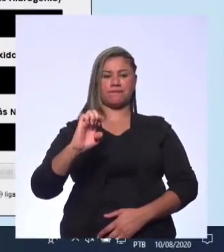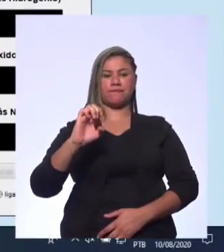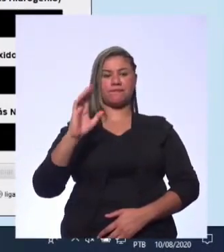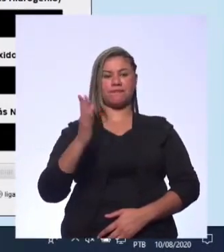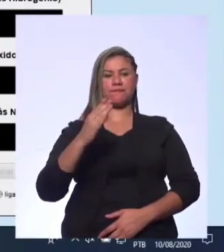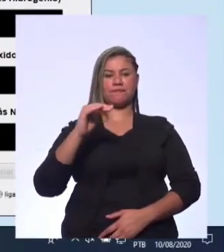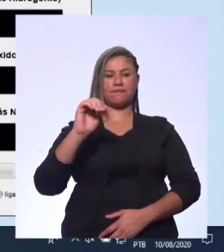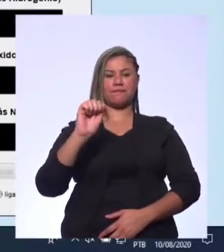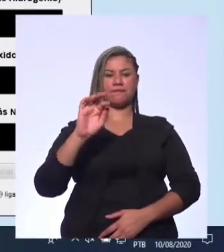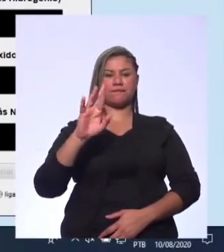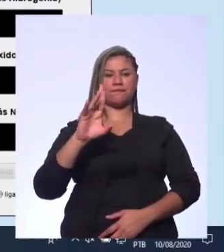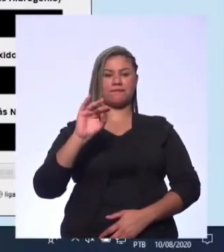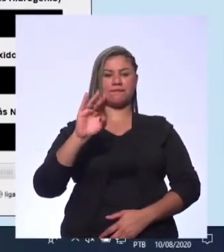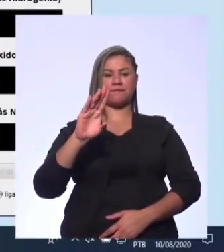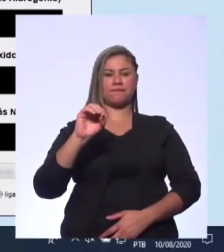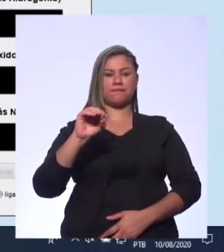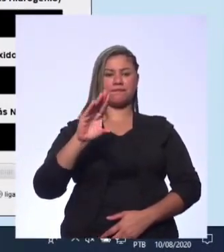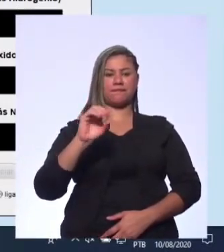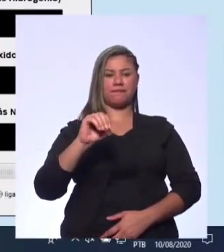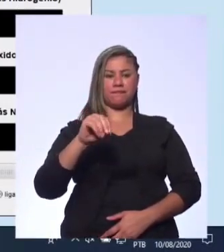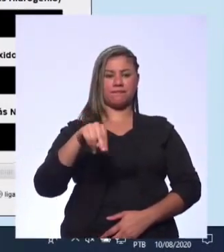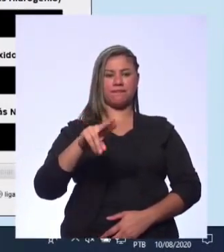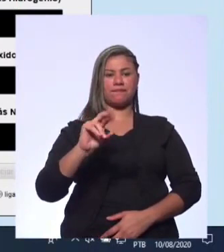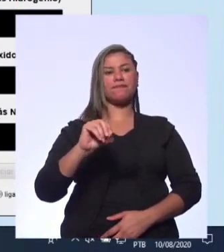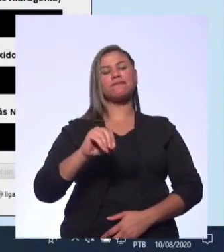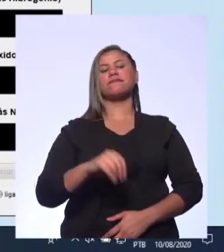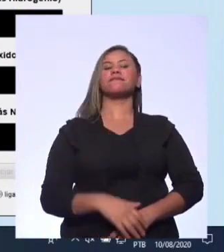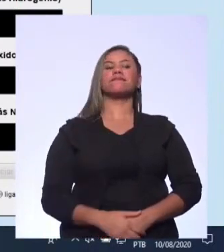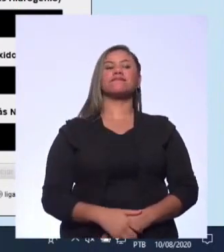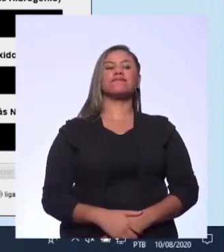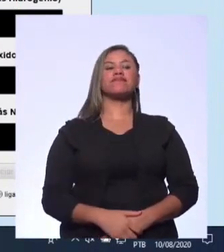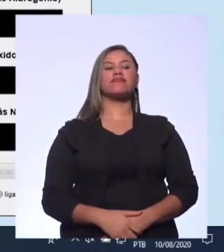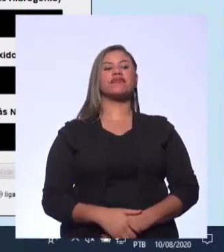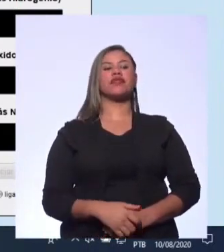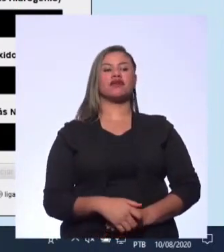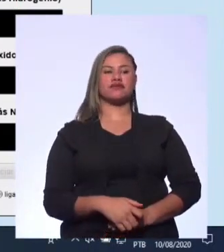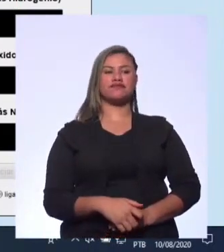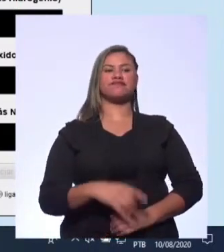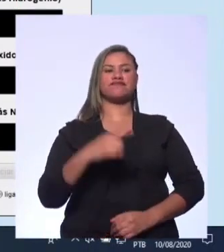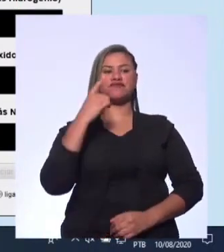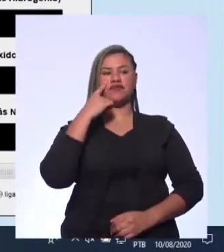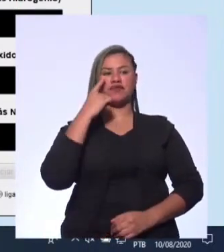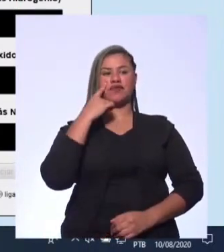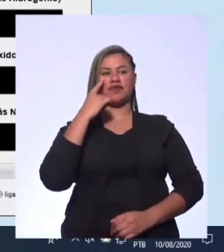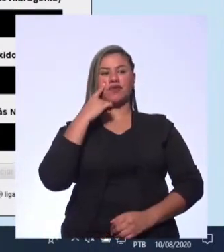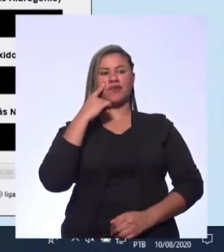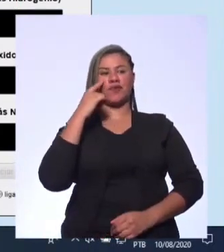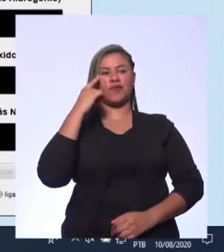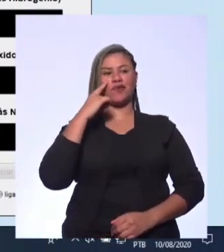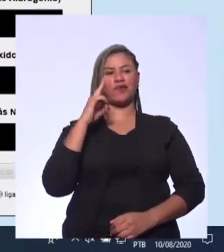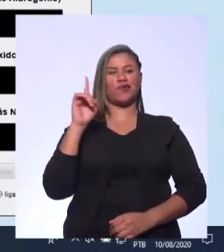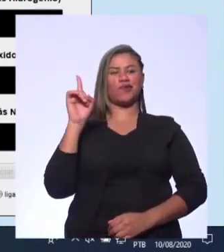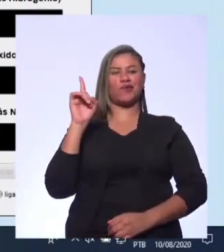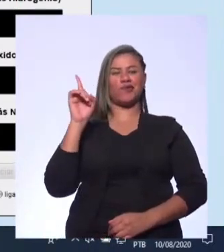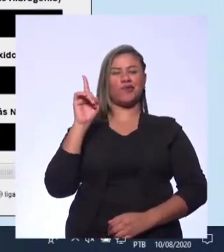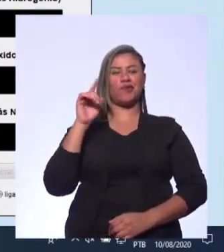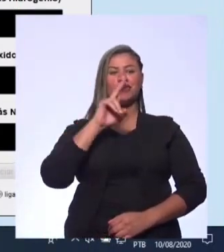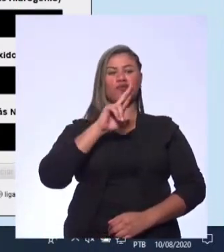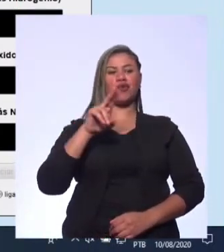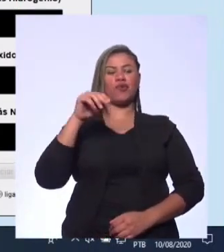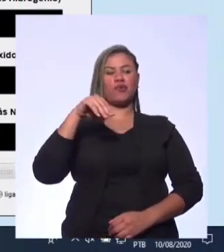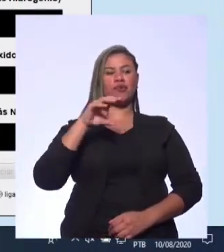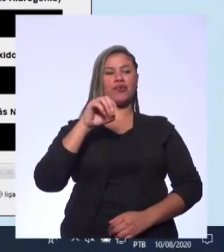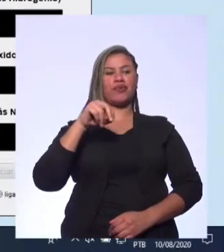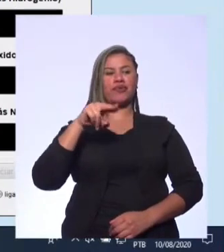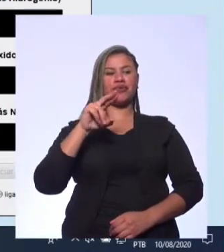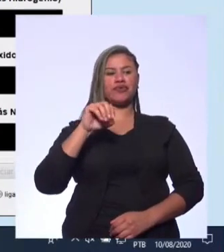tenho um oxigênio, aí ele me dá um monóxido de carbono. O nome já fala, ó. Vamos atentando aos nomes com a simbologia. Nós vamos ver